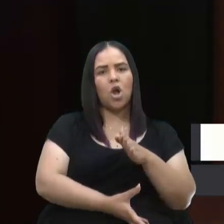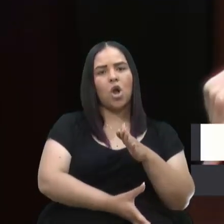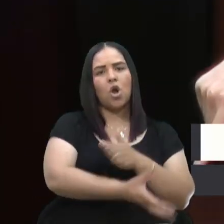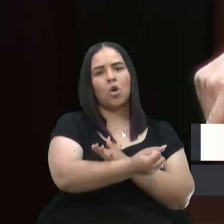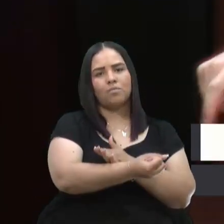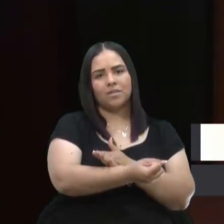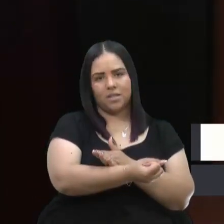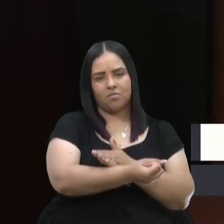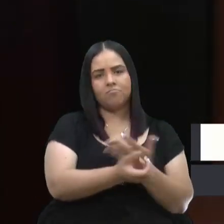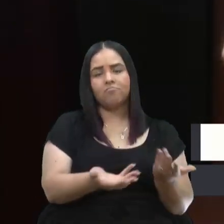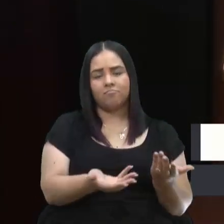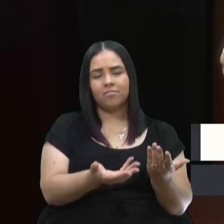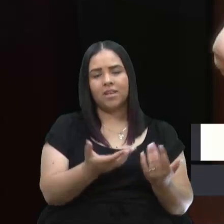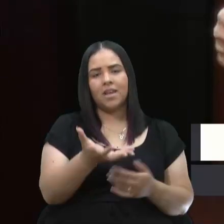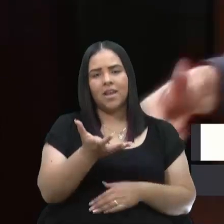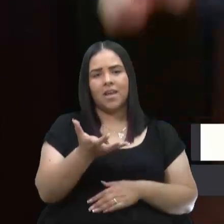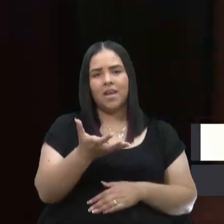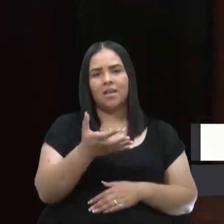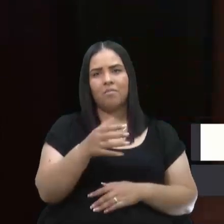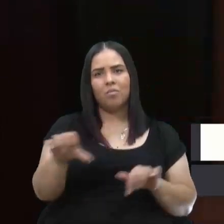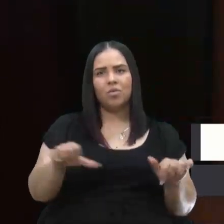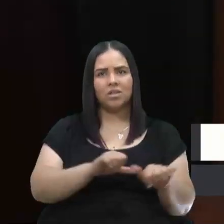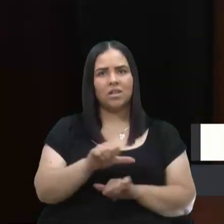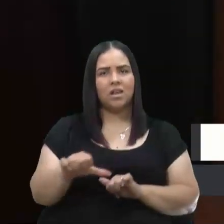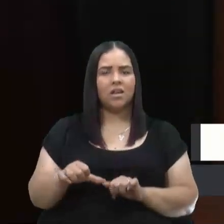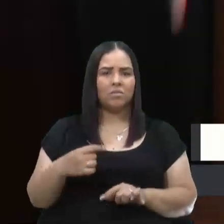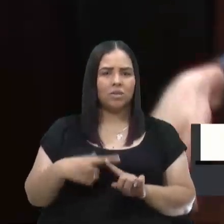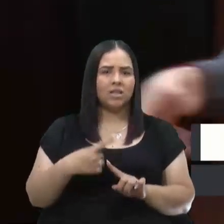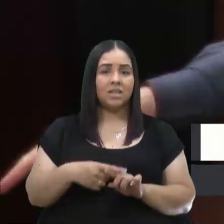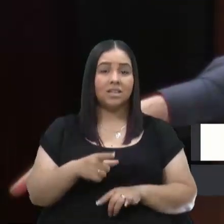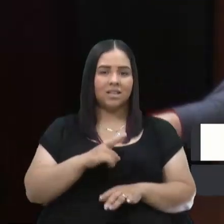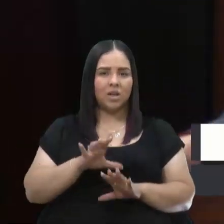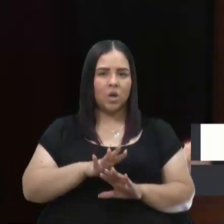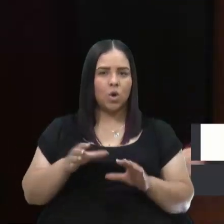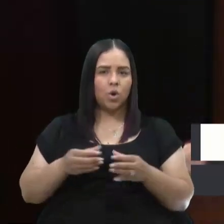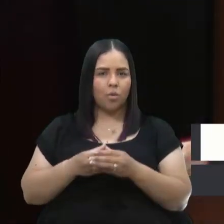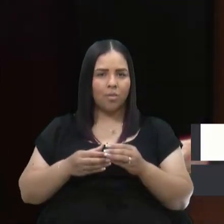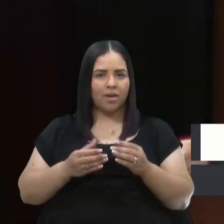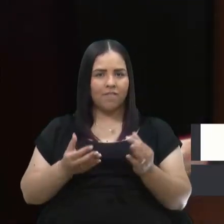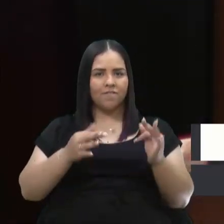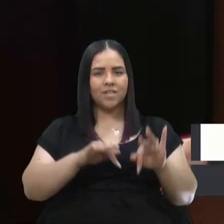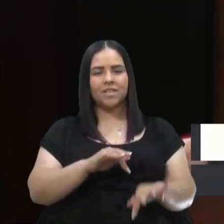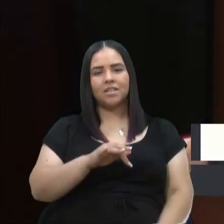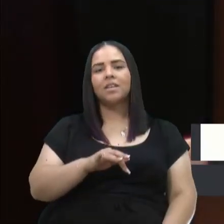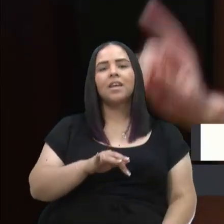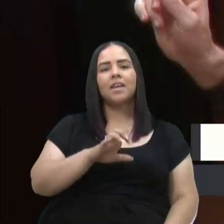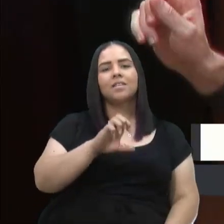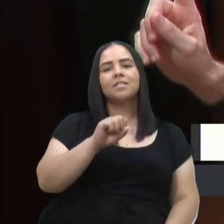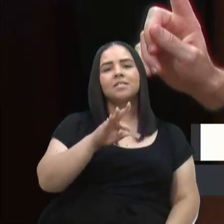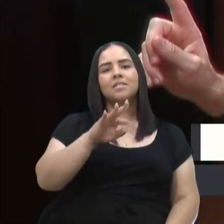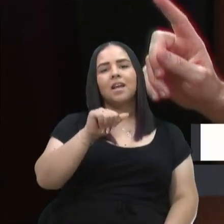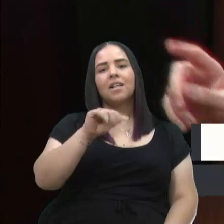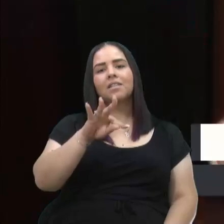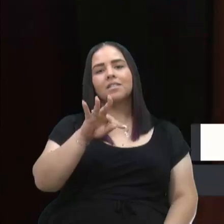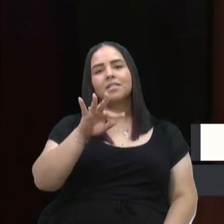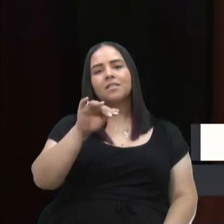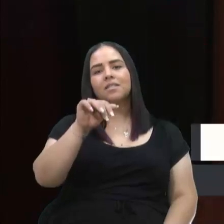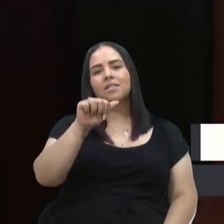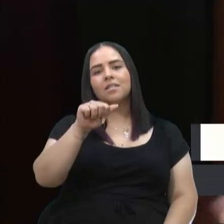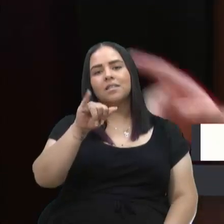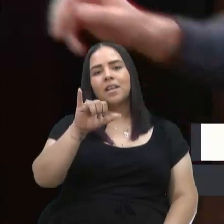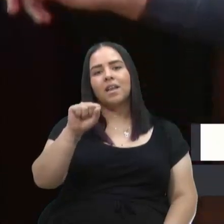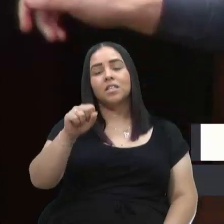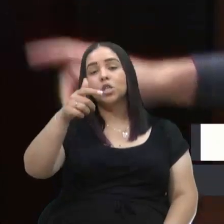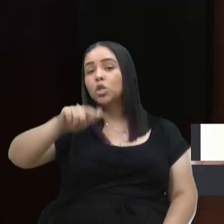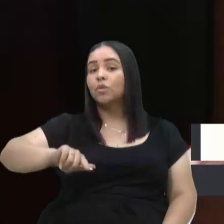mudar a lei das estatais através de uma MP para colocar a companheirada para destruir as estatais novamente. Mas,